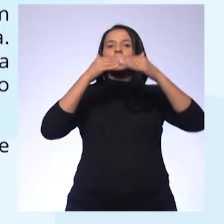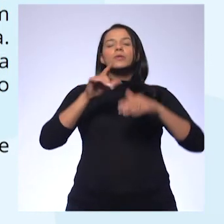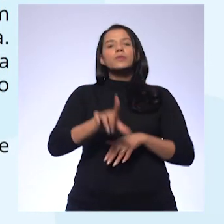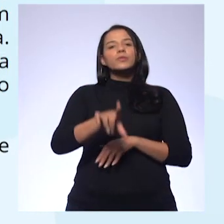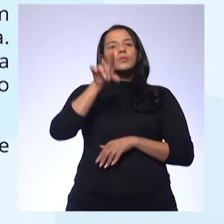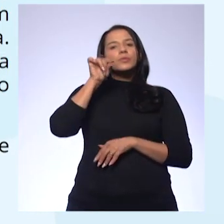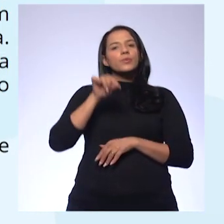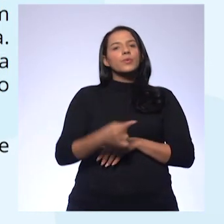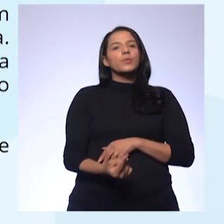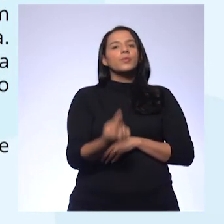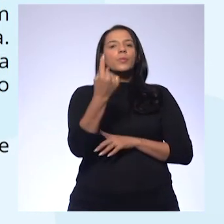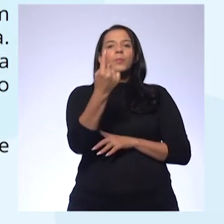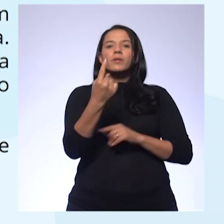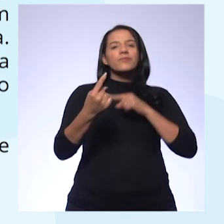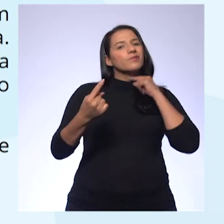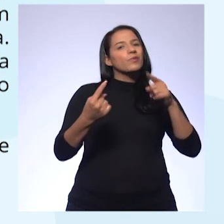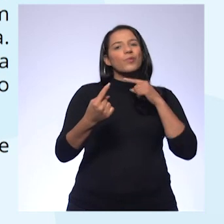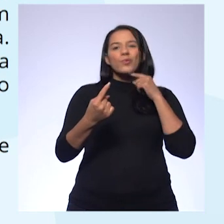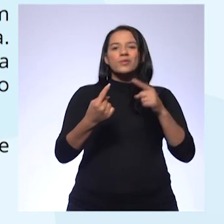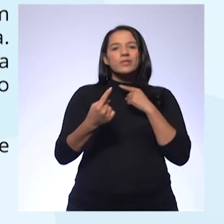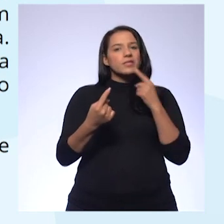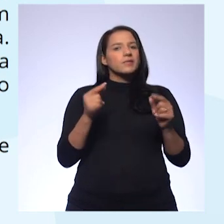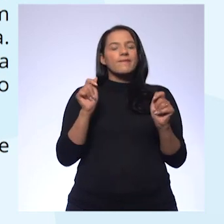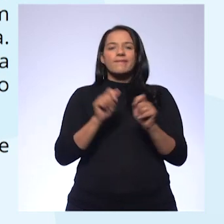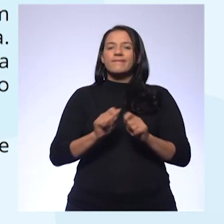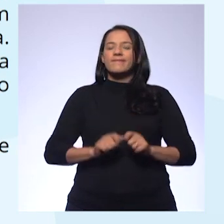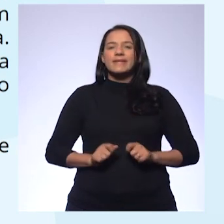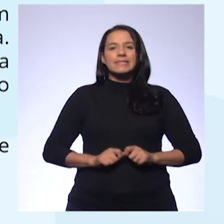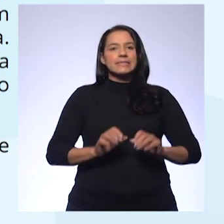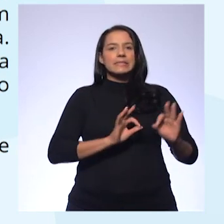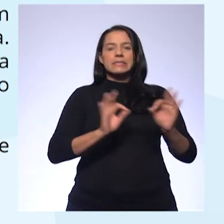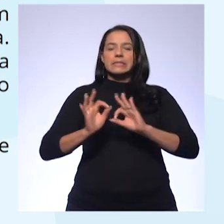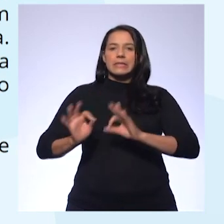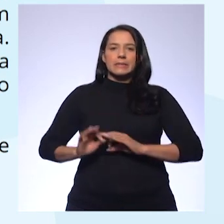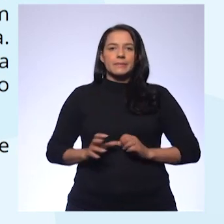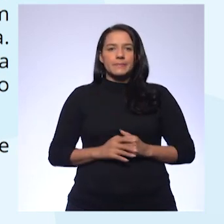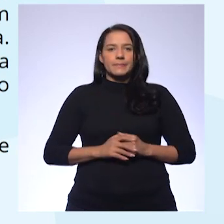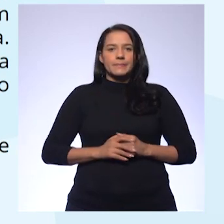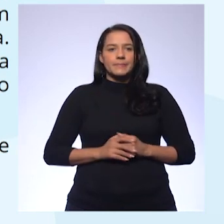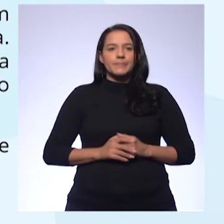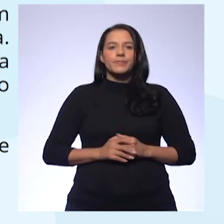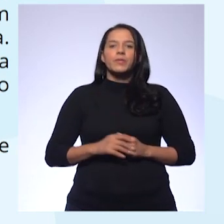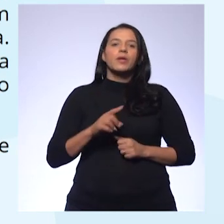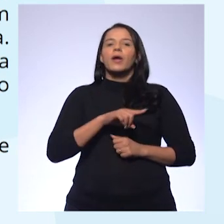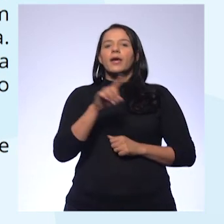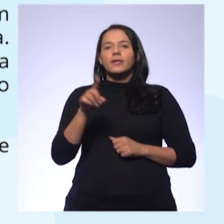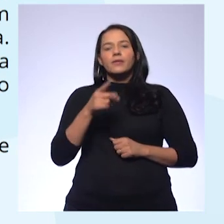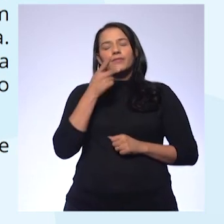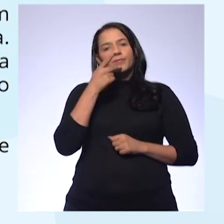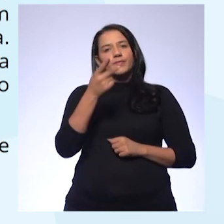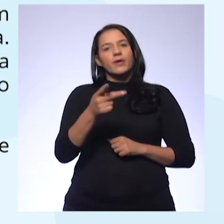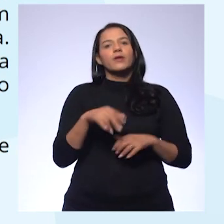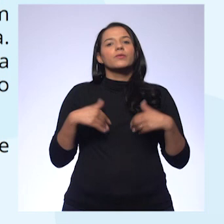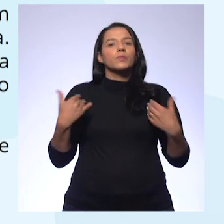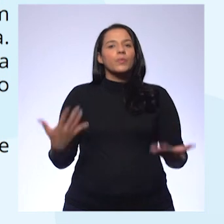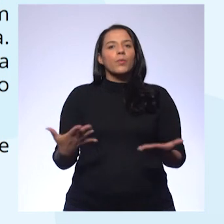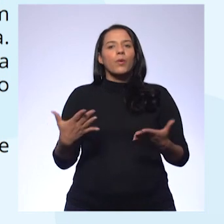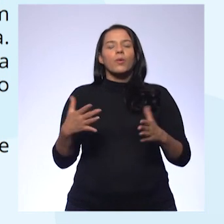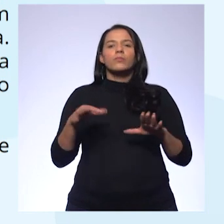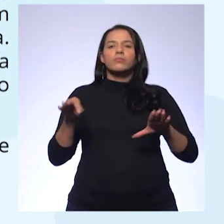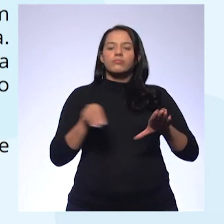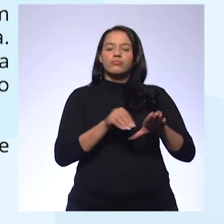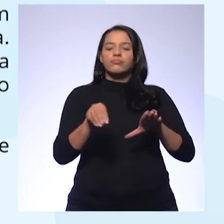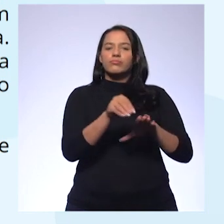que você não conseguiu colocar em prática de forma desejada. Conte qual foi esta jogada na qual você